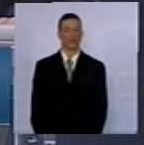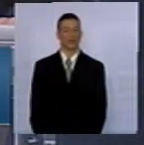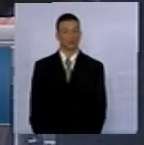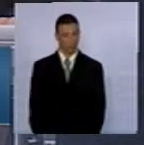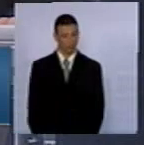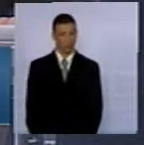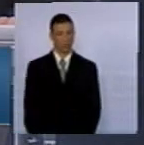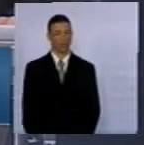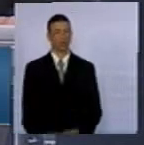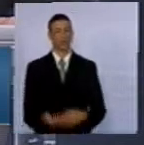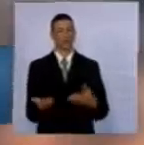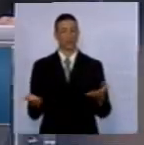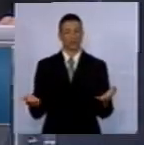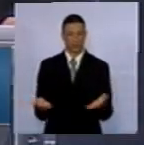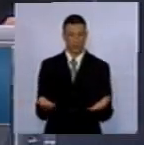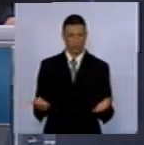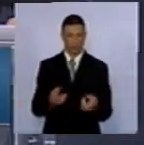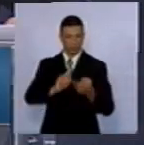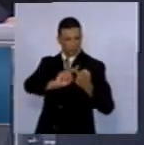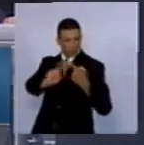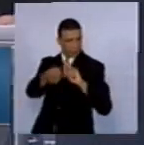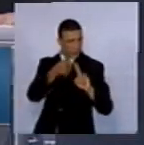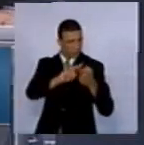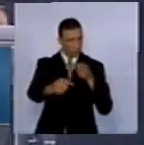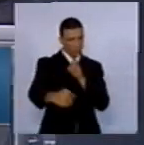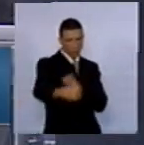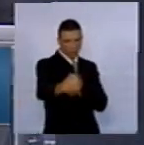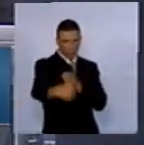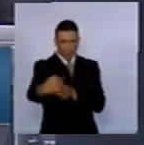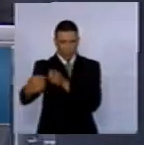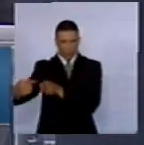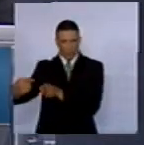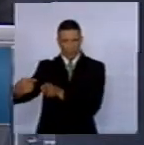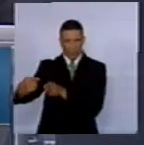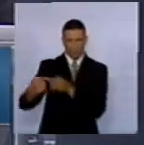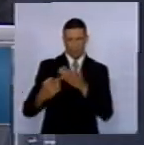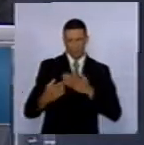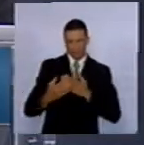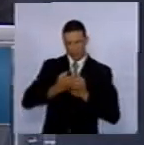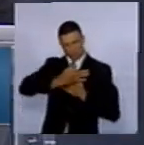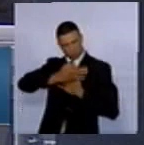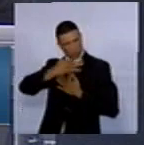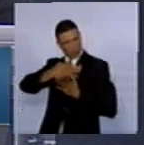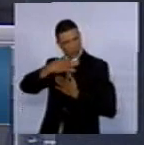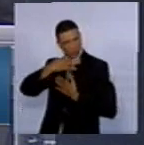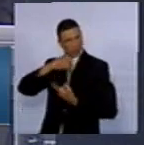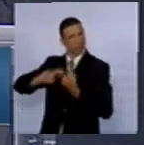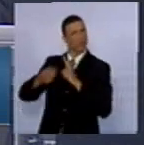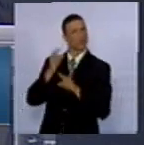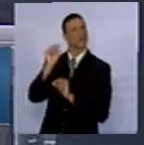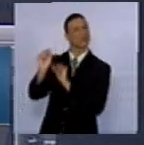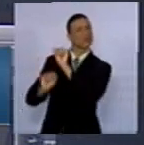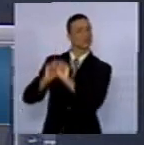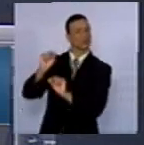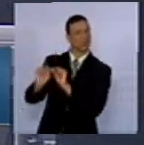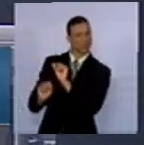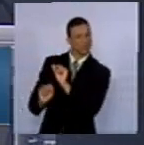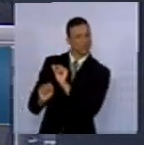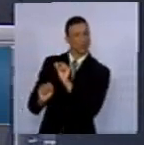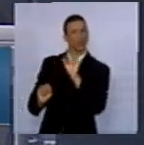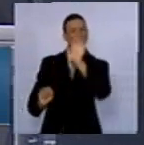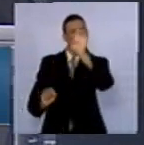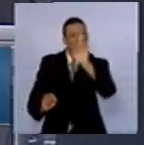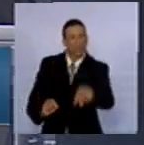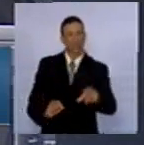e É nesse sentido que toda discussão dentro do nosso Rigor conceitual se coloca aqui em torno da